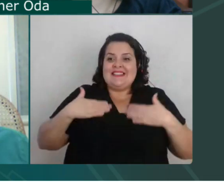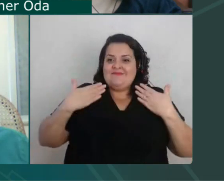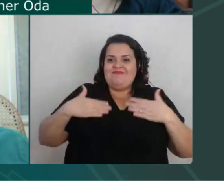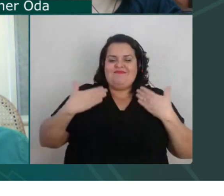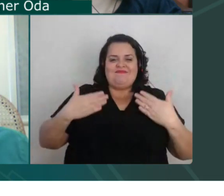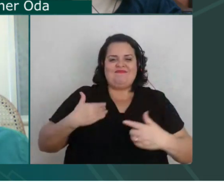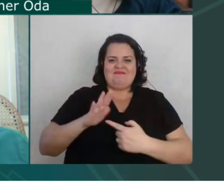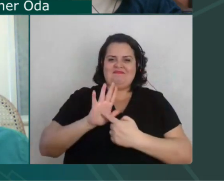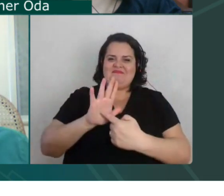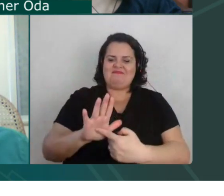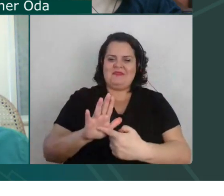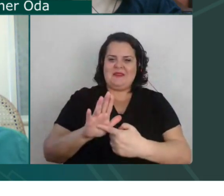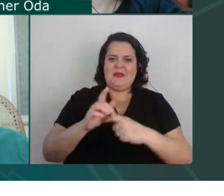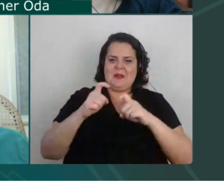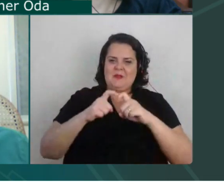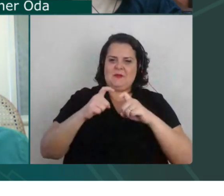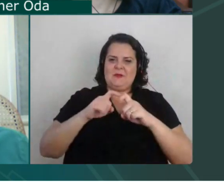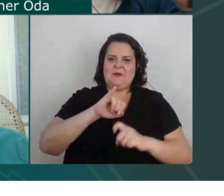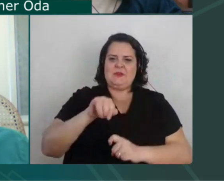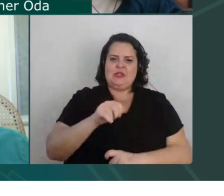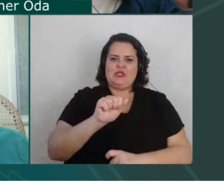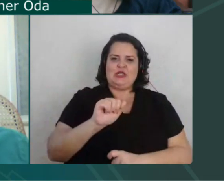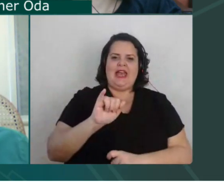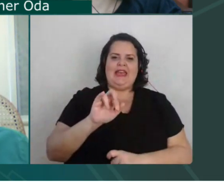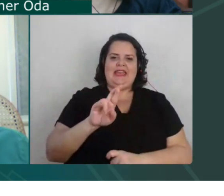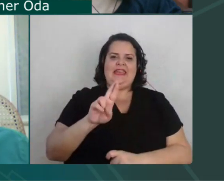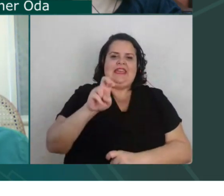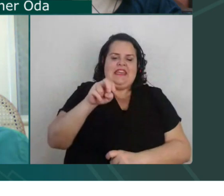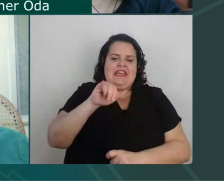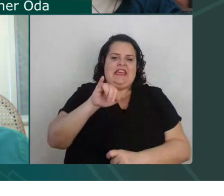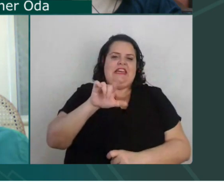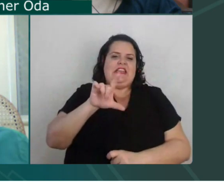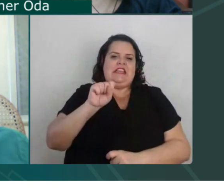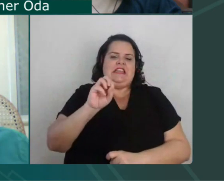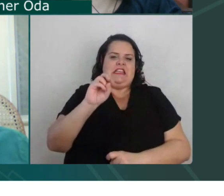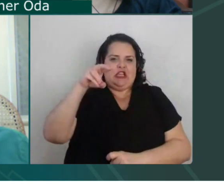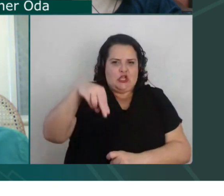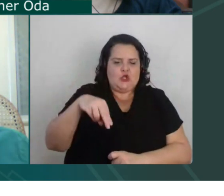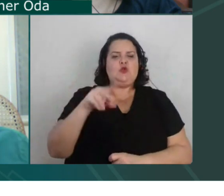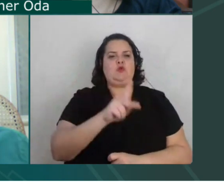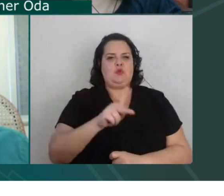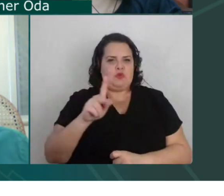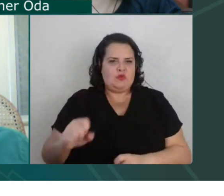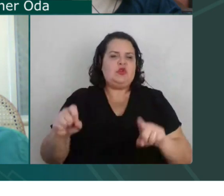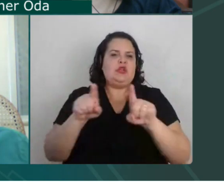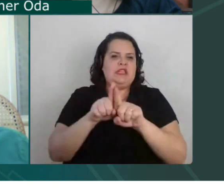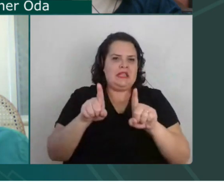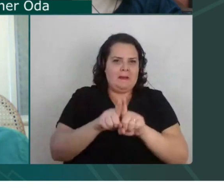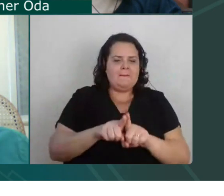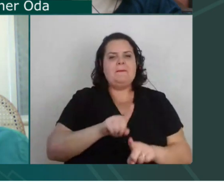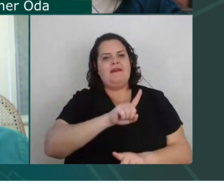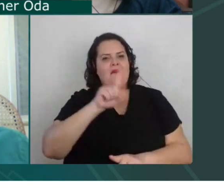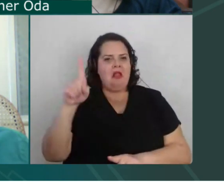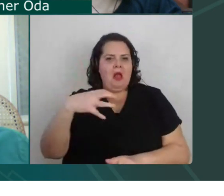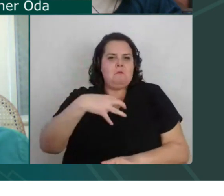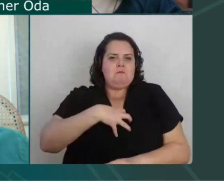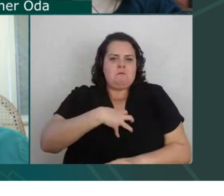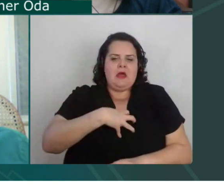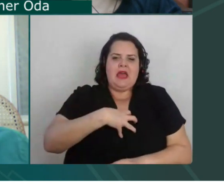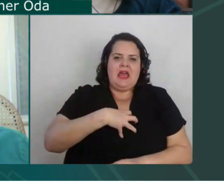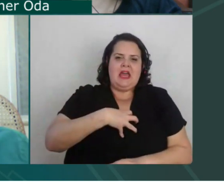médico, professor titular do Instituto de Saúde Coletiva da Universidade Federal da Bahia, e nosso grande pensador